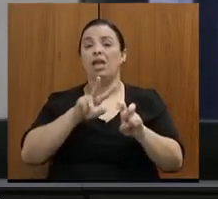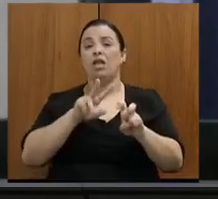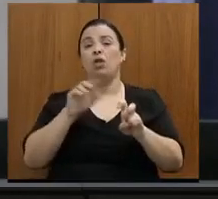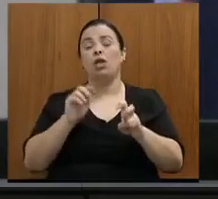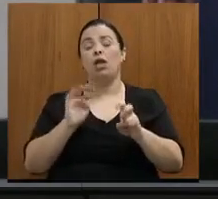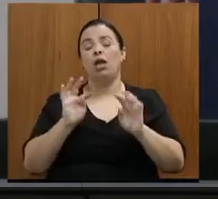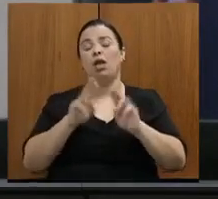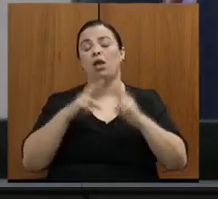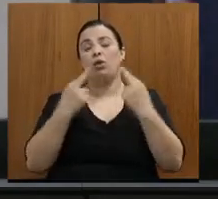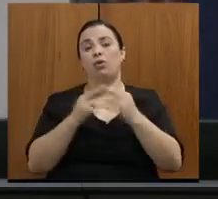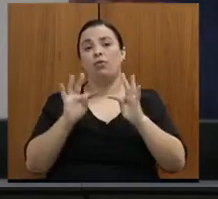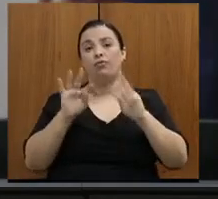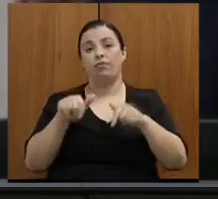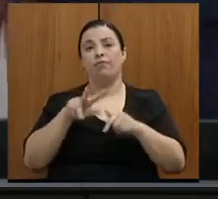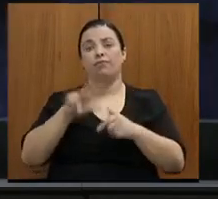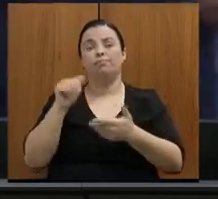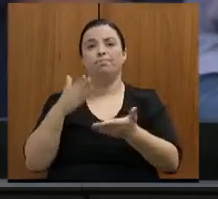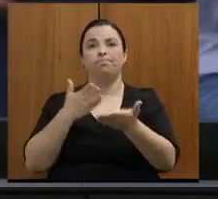reunião.